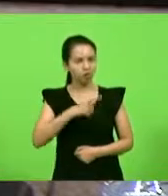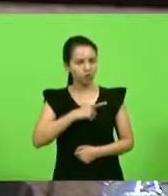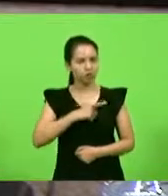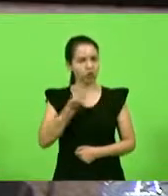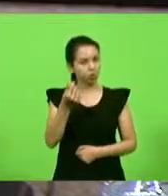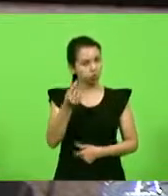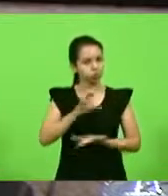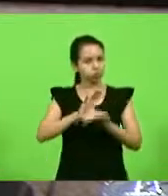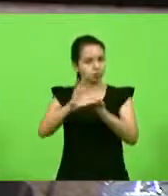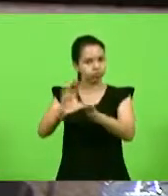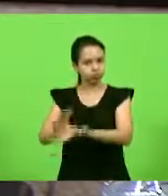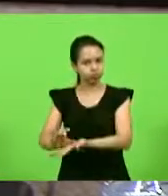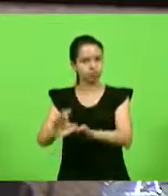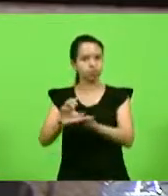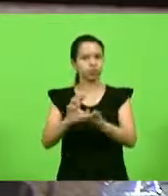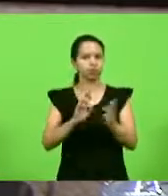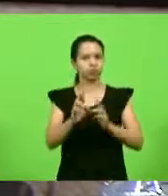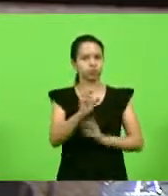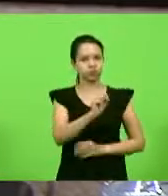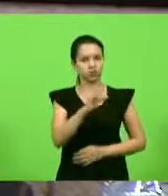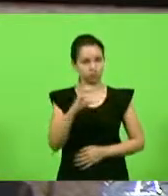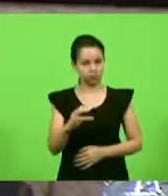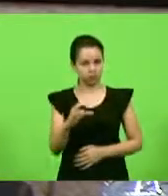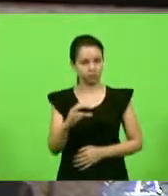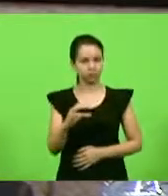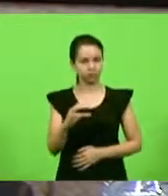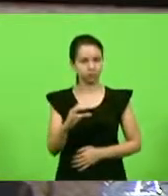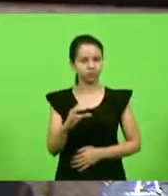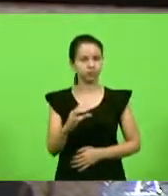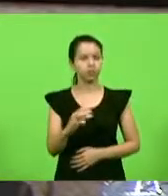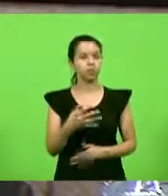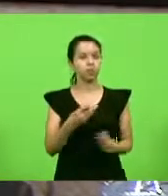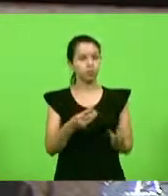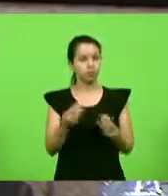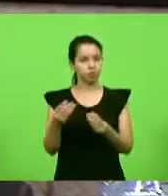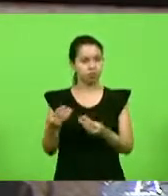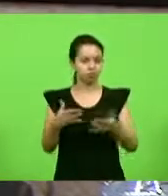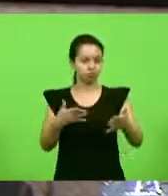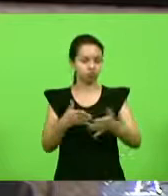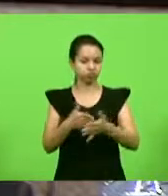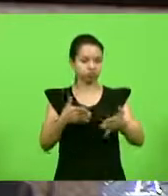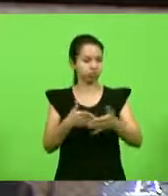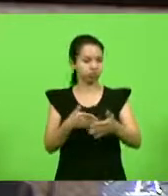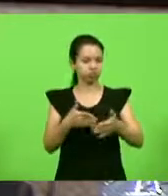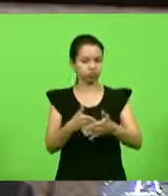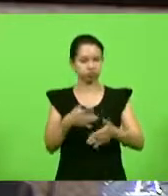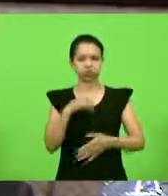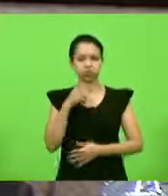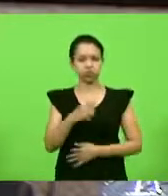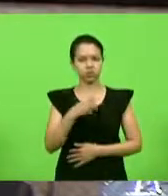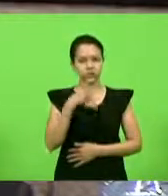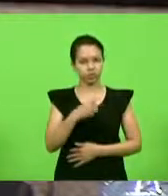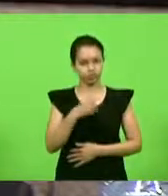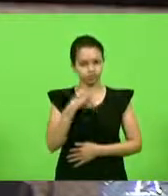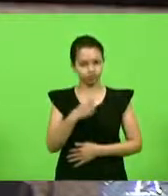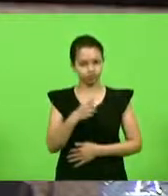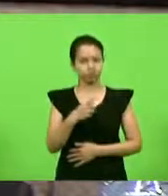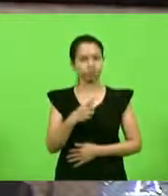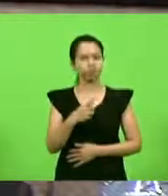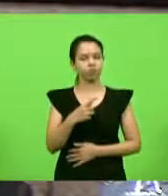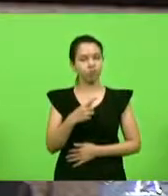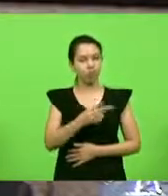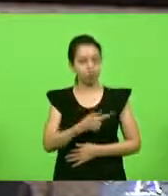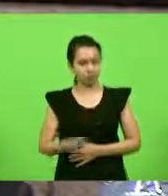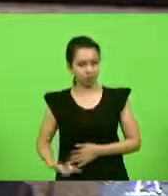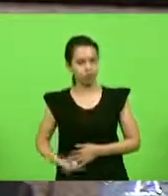SC. Boa parte delas, deputado Berlanda, intransitáveis. O governo provou, o